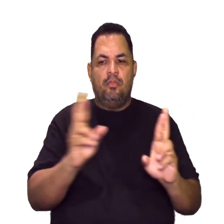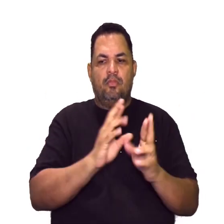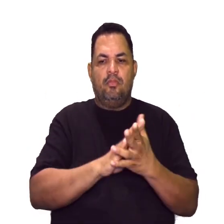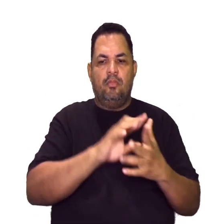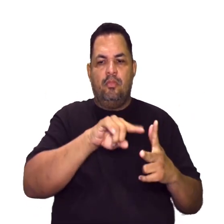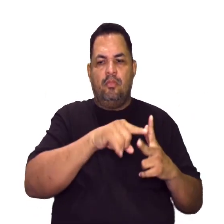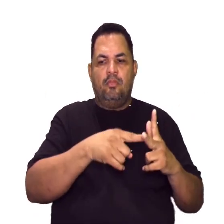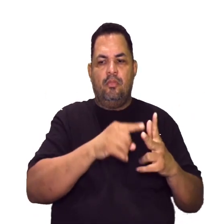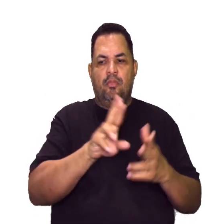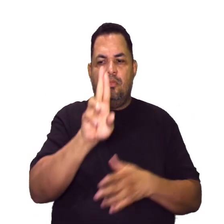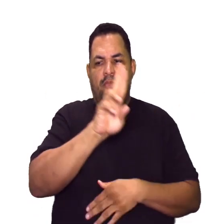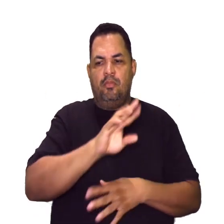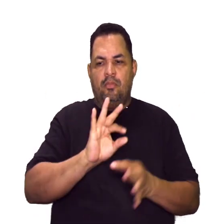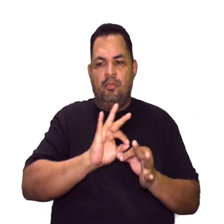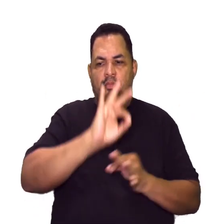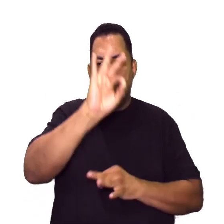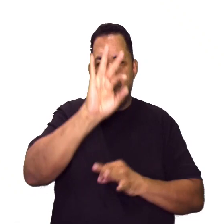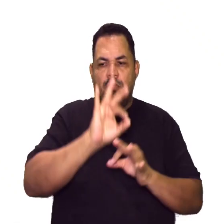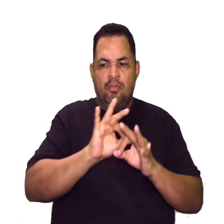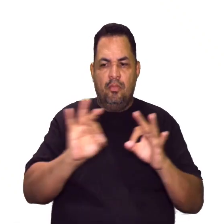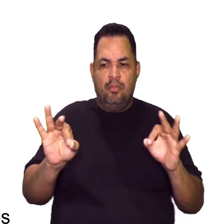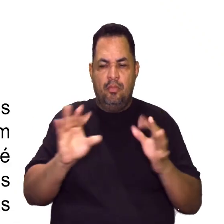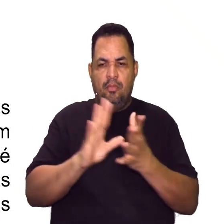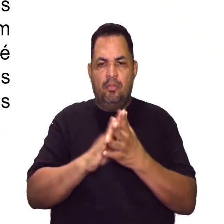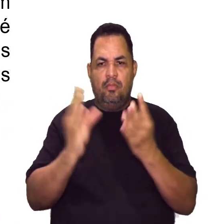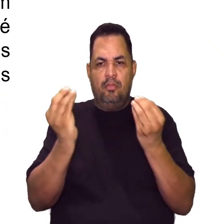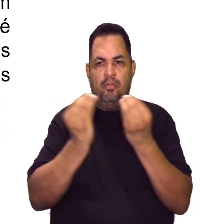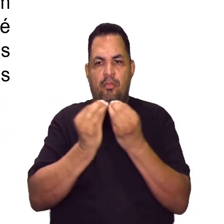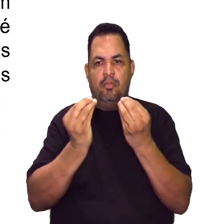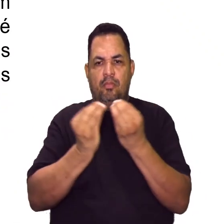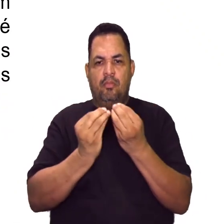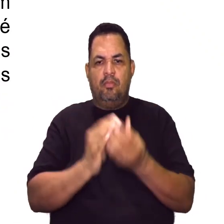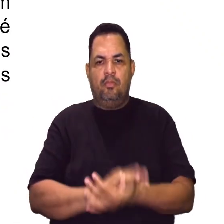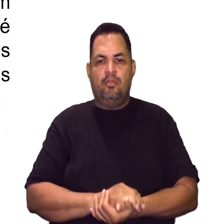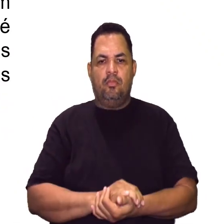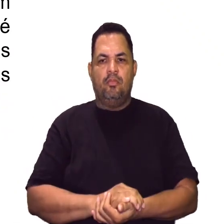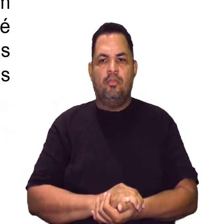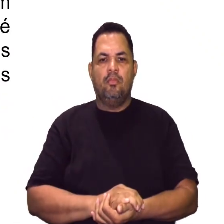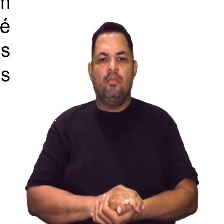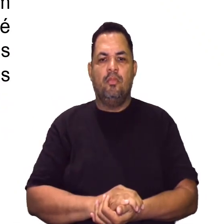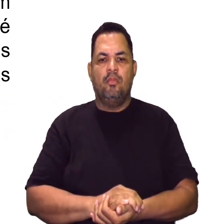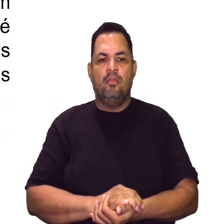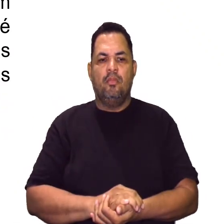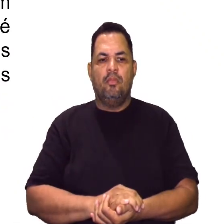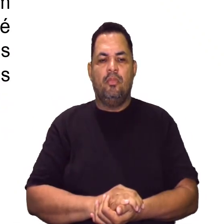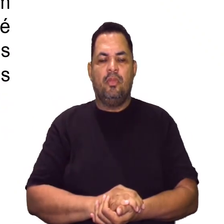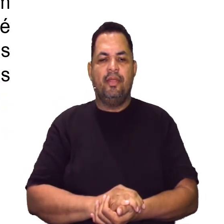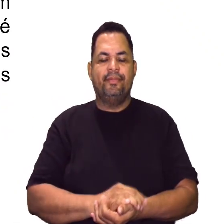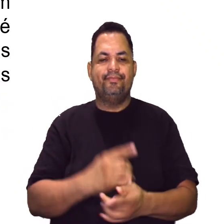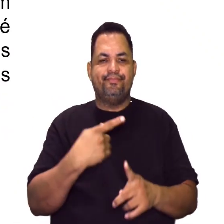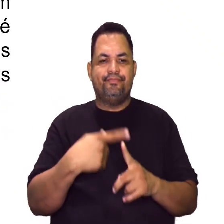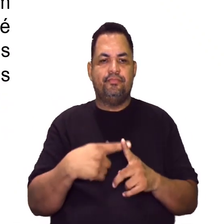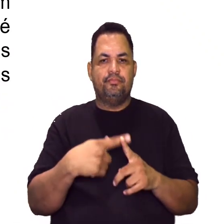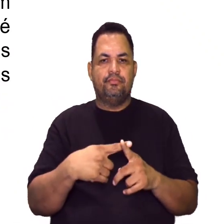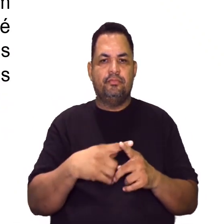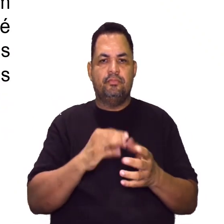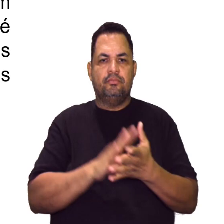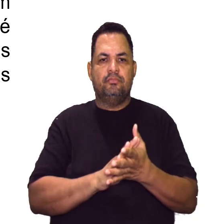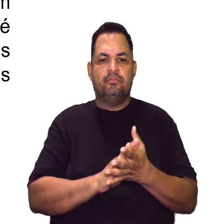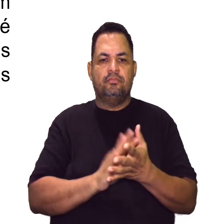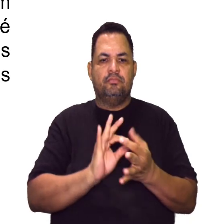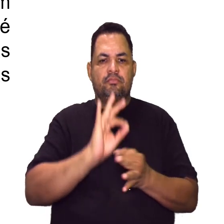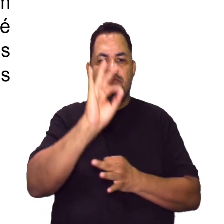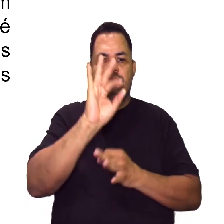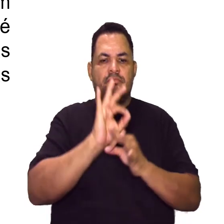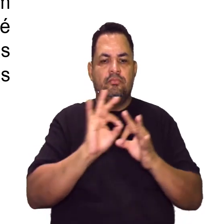da geometria molecular. Aqui algumas figuras, não é isso? Por quê? Porque a geometria